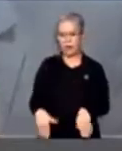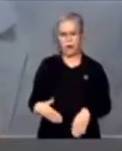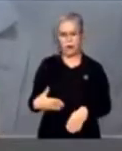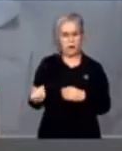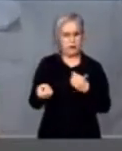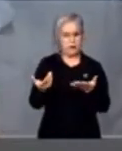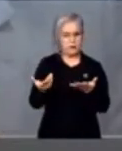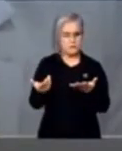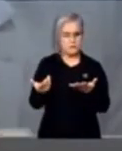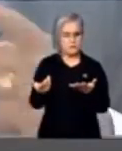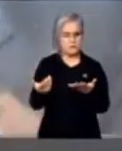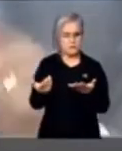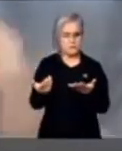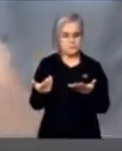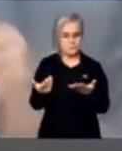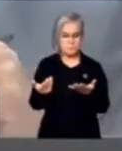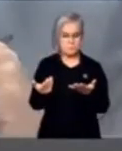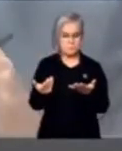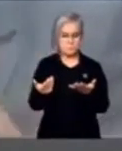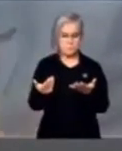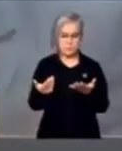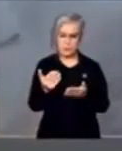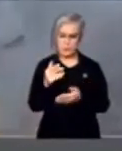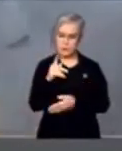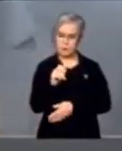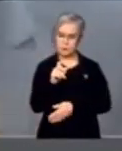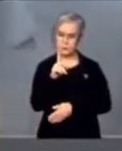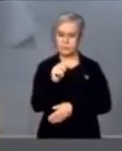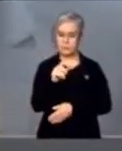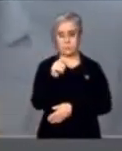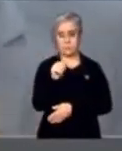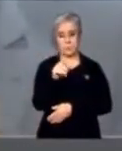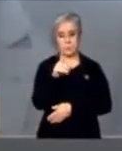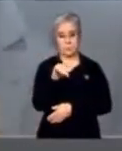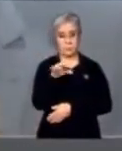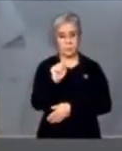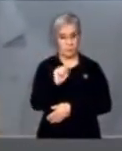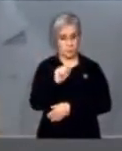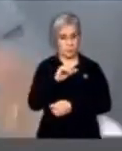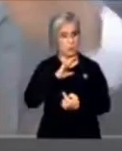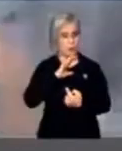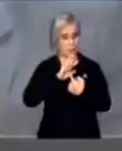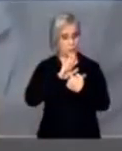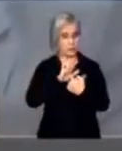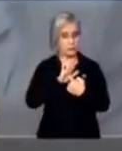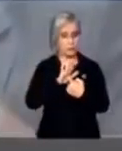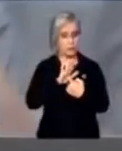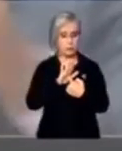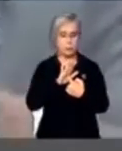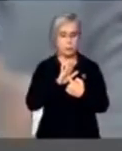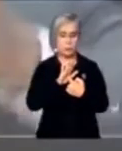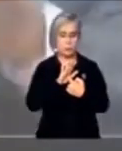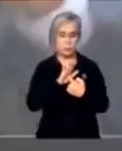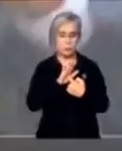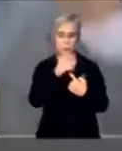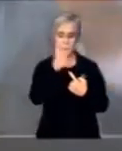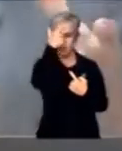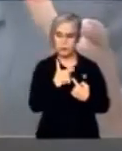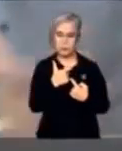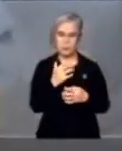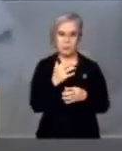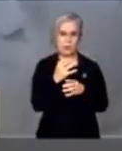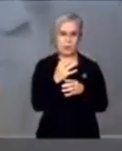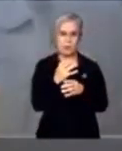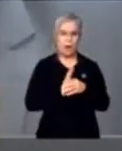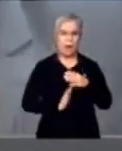o conjunto da obra porque as pedaladas simplesmente elas se revestem de um caráter, a gota d'água.